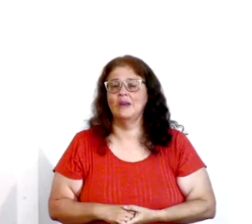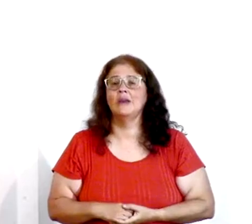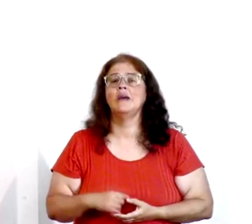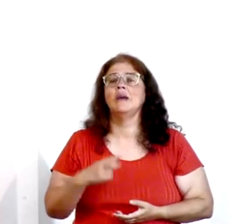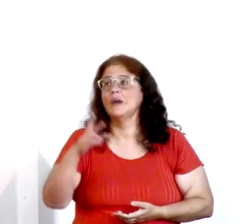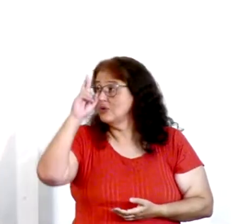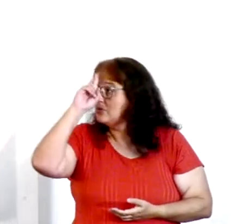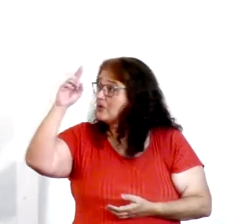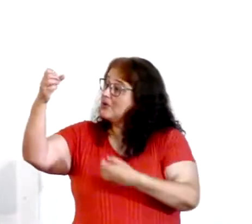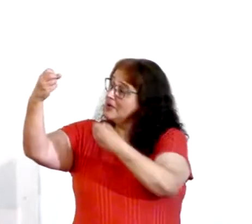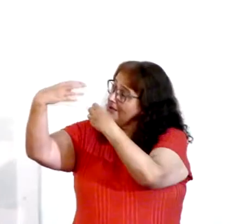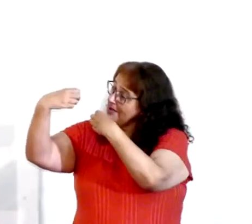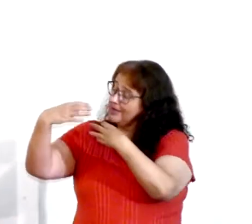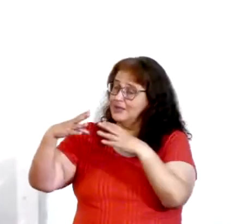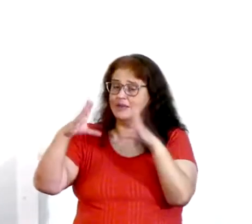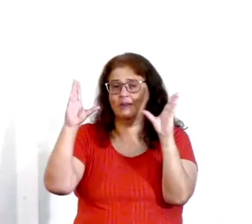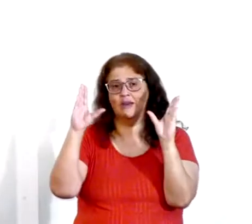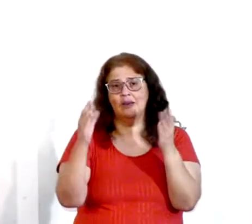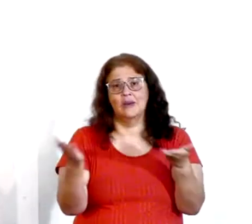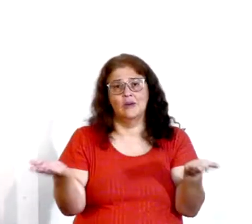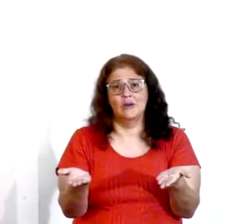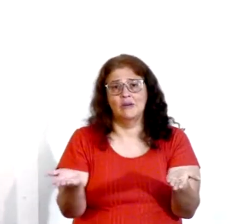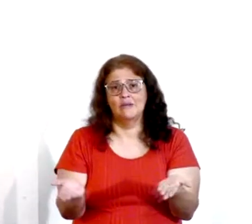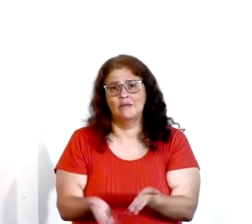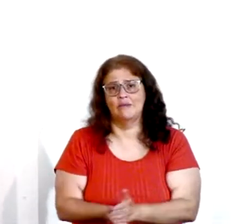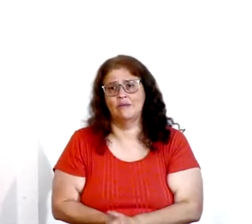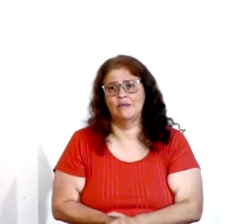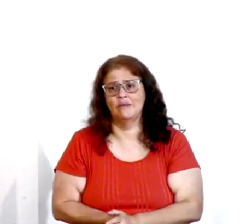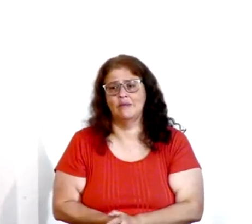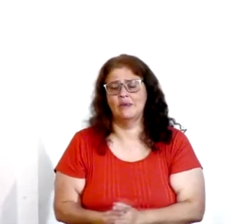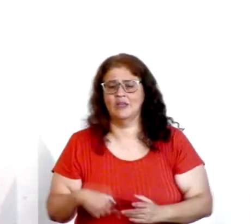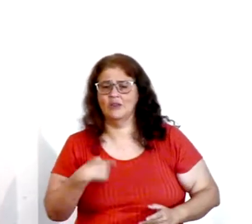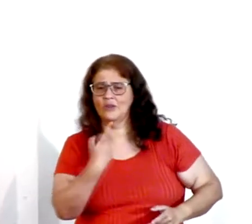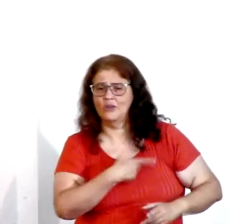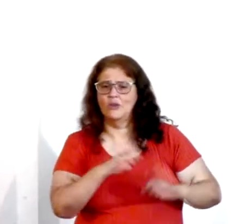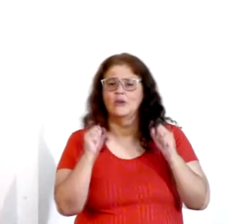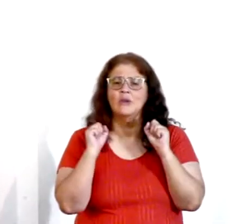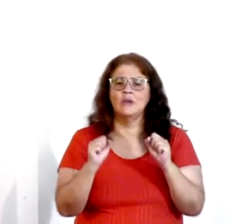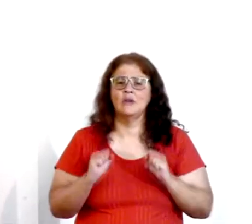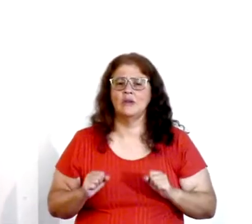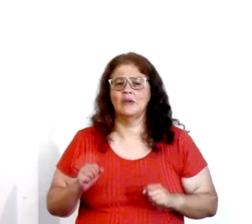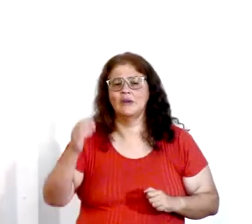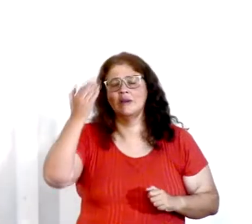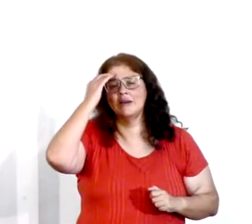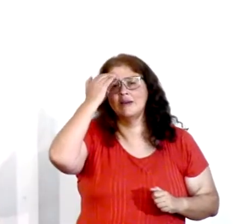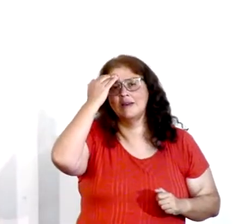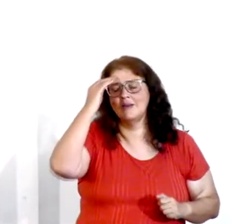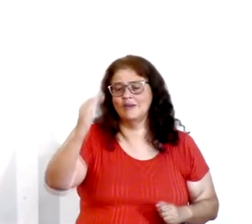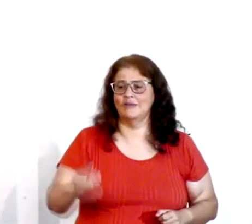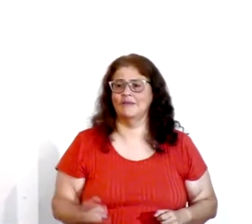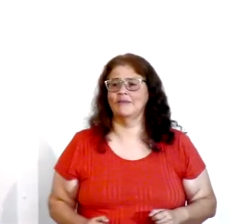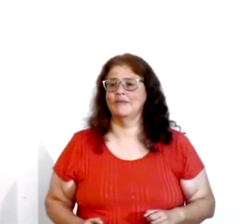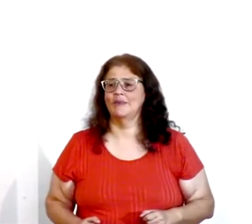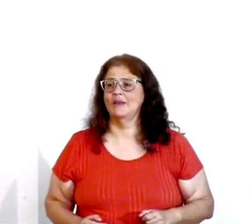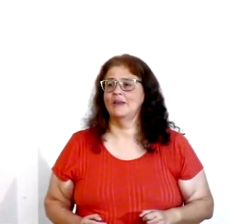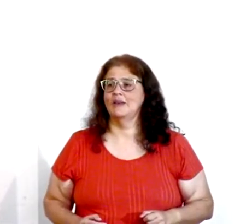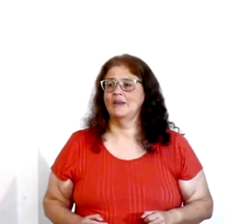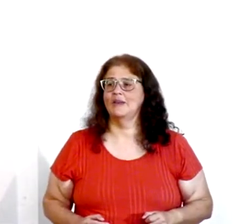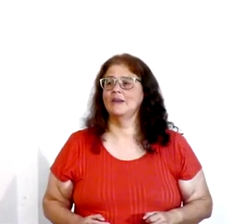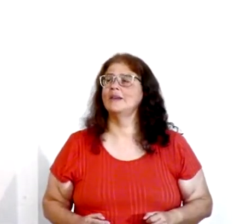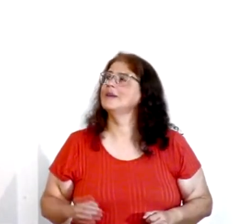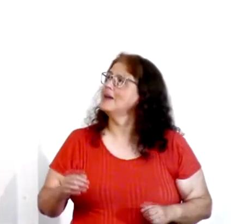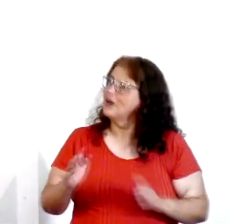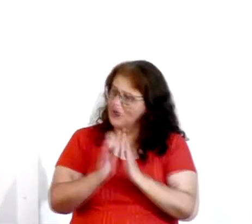nos ensinar nesta noite. Que nós possamos entender e reconhecer que